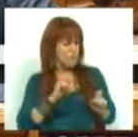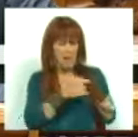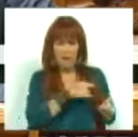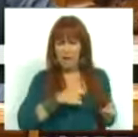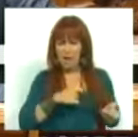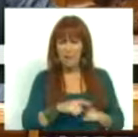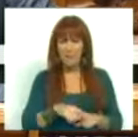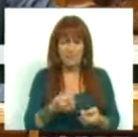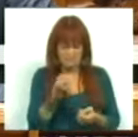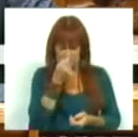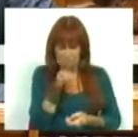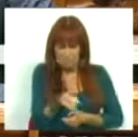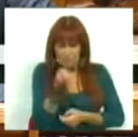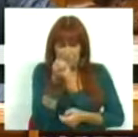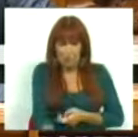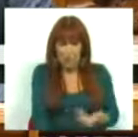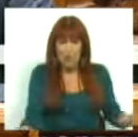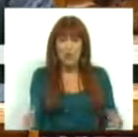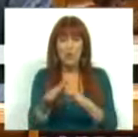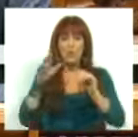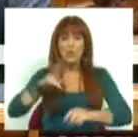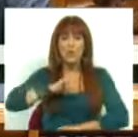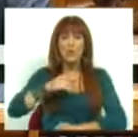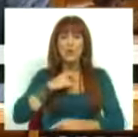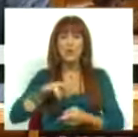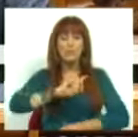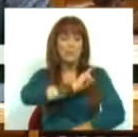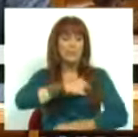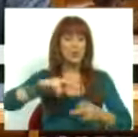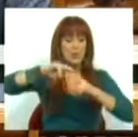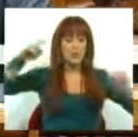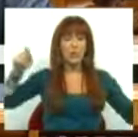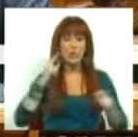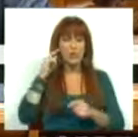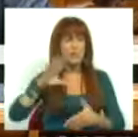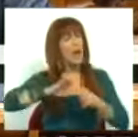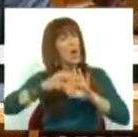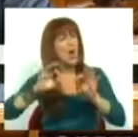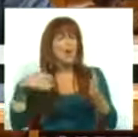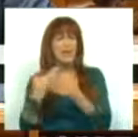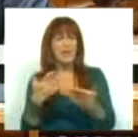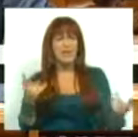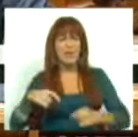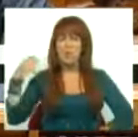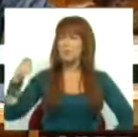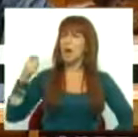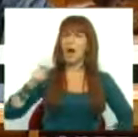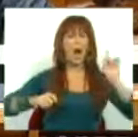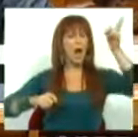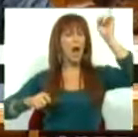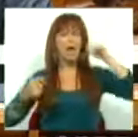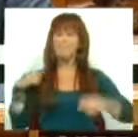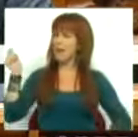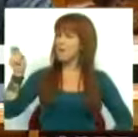fiscalização exíguos. E o modelo português de poder municipal propagou uma lógica de presidencialismo material,